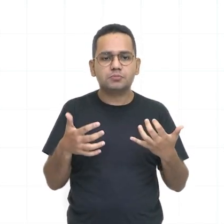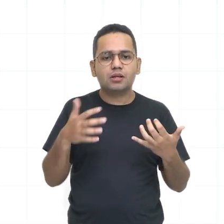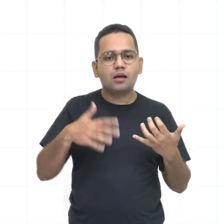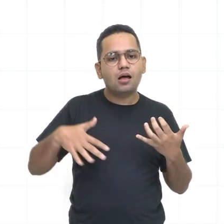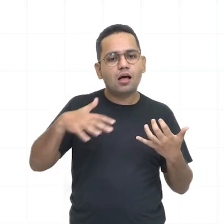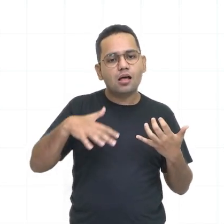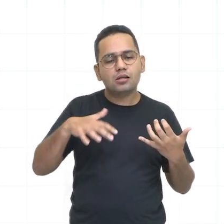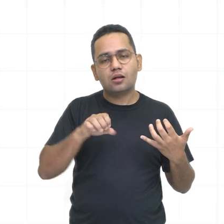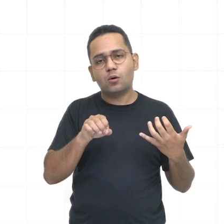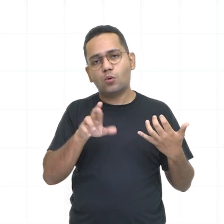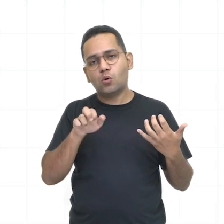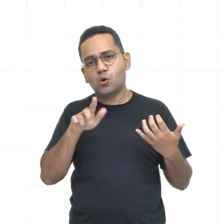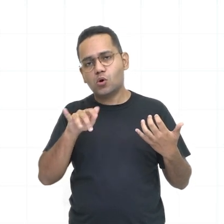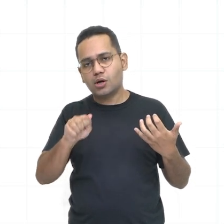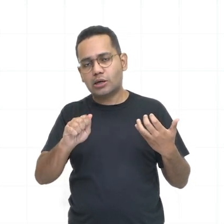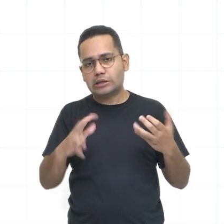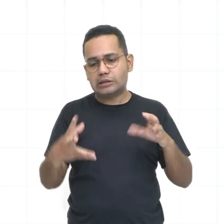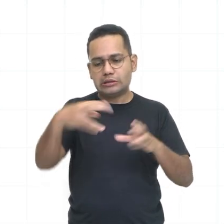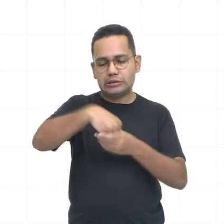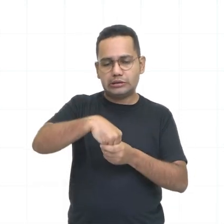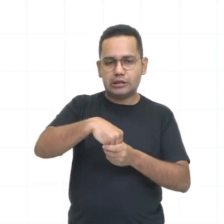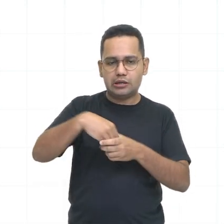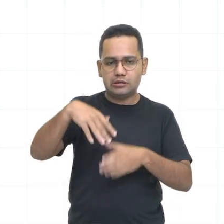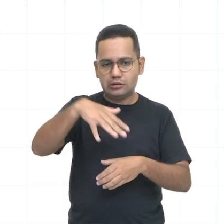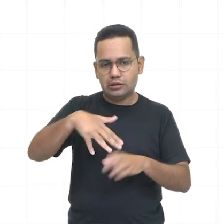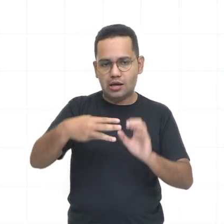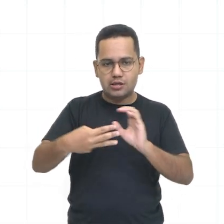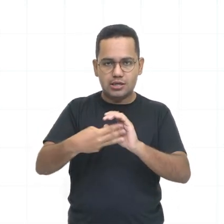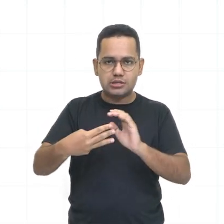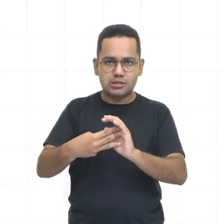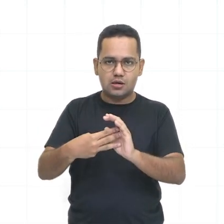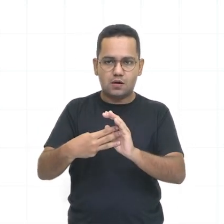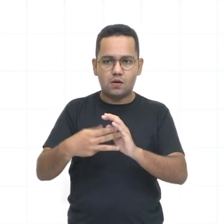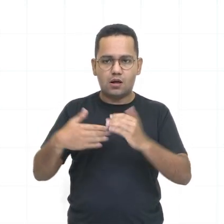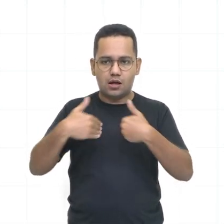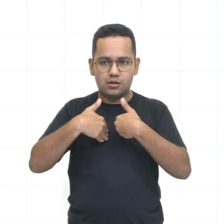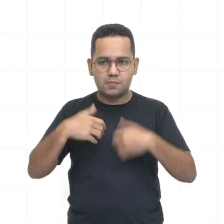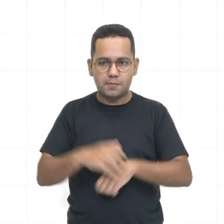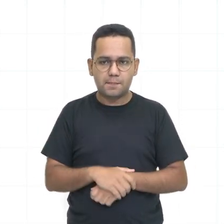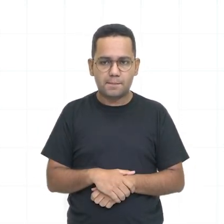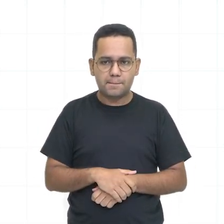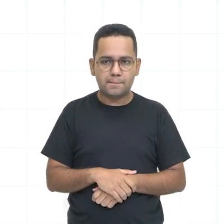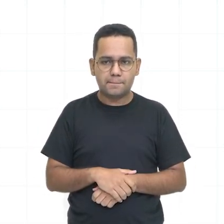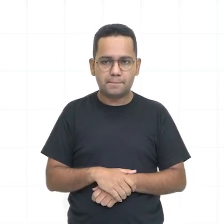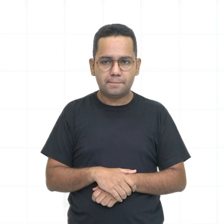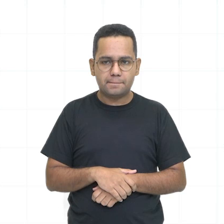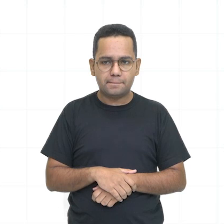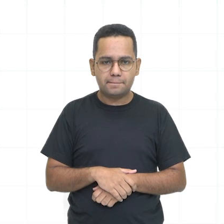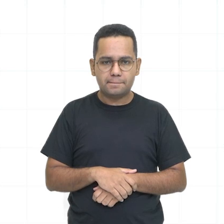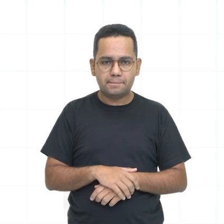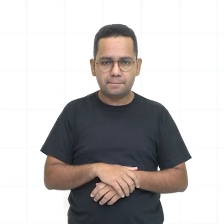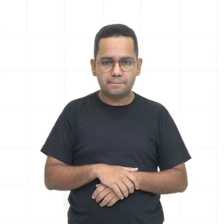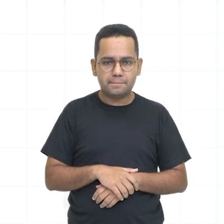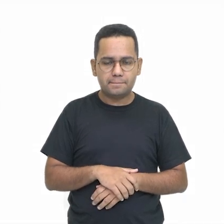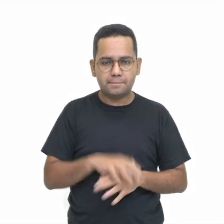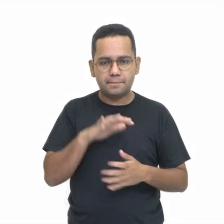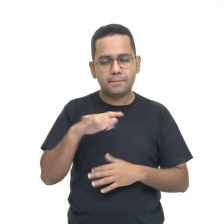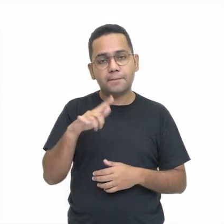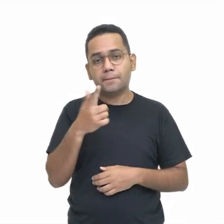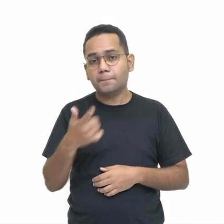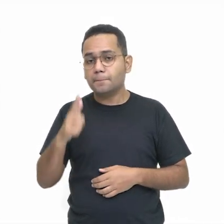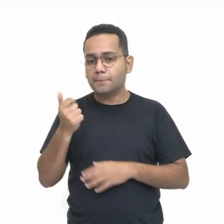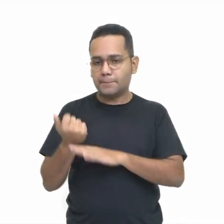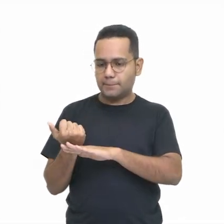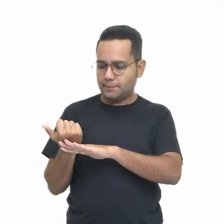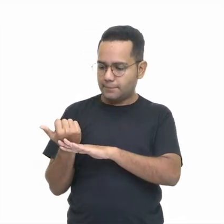organelas na estrutura da célula animal, mas também nós temos a estrutura da célula